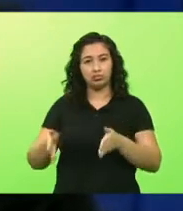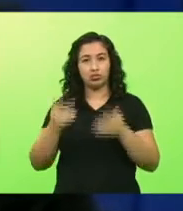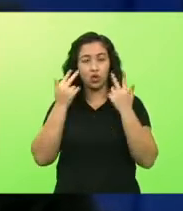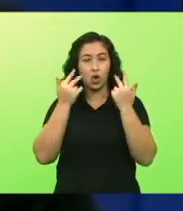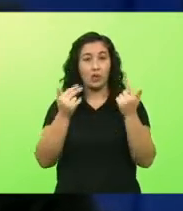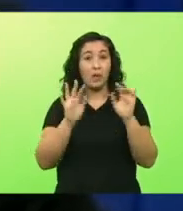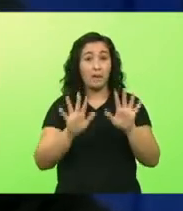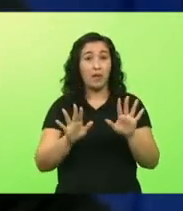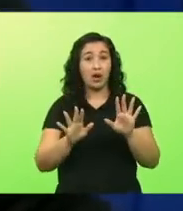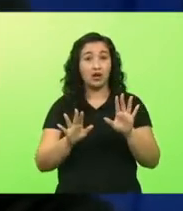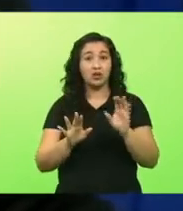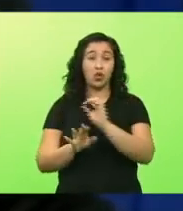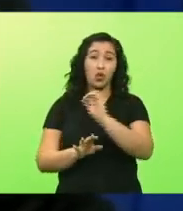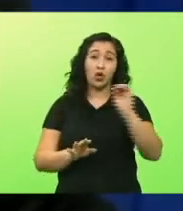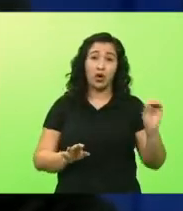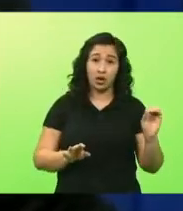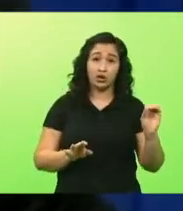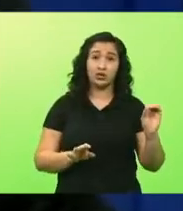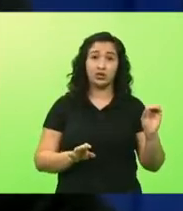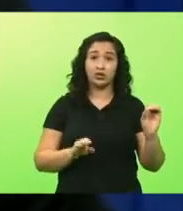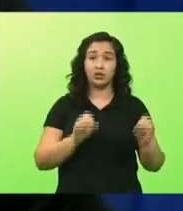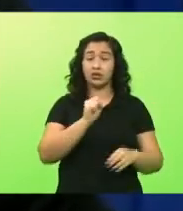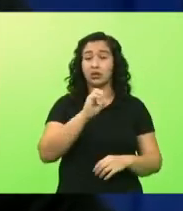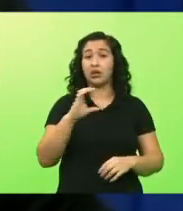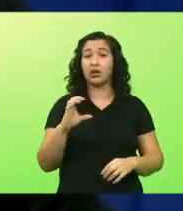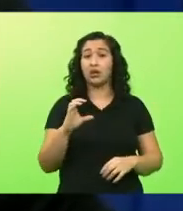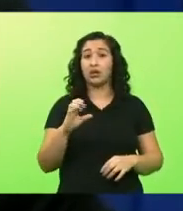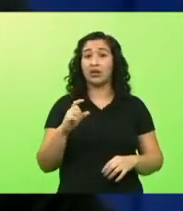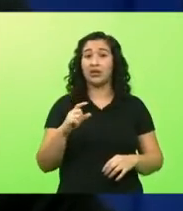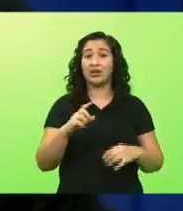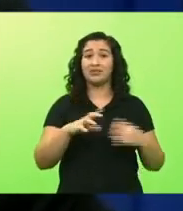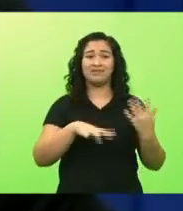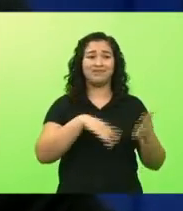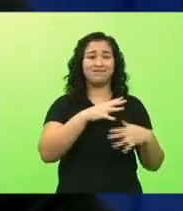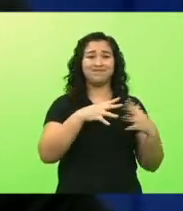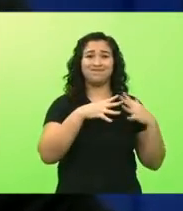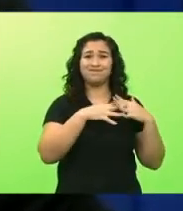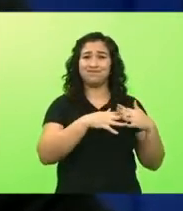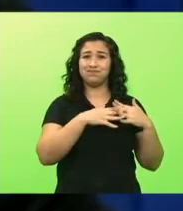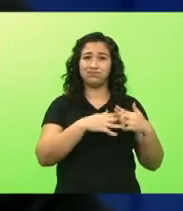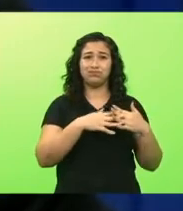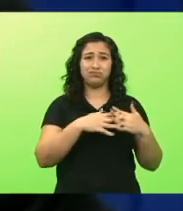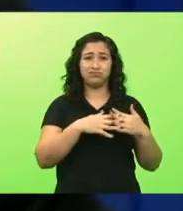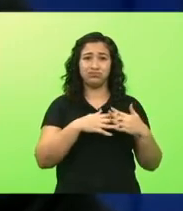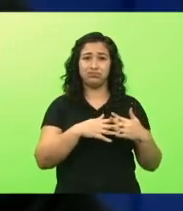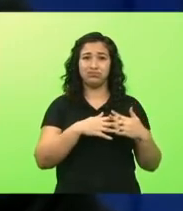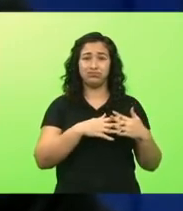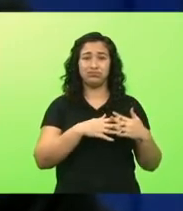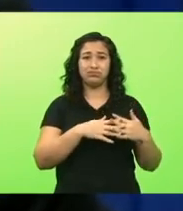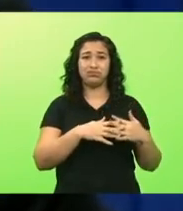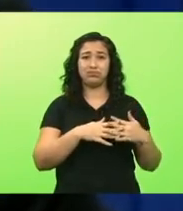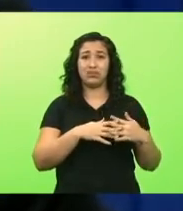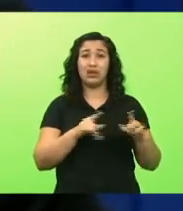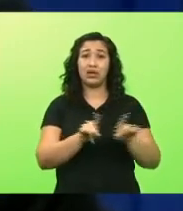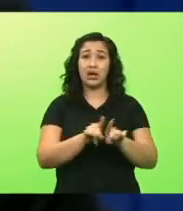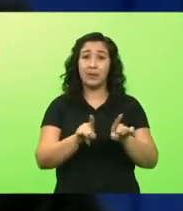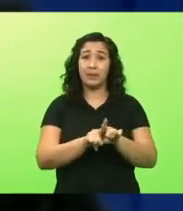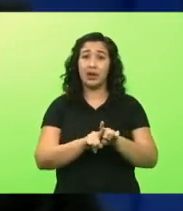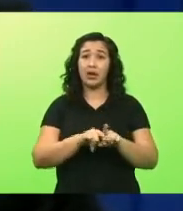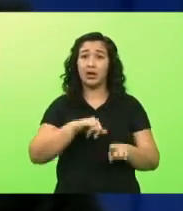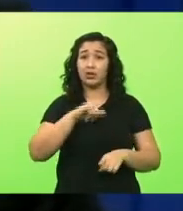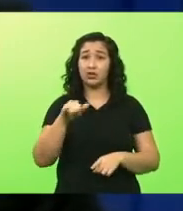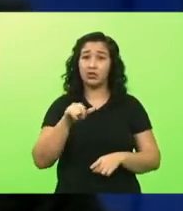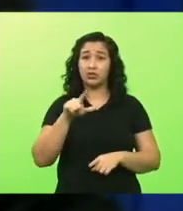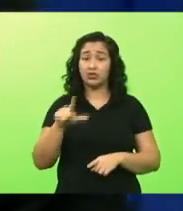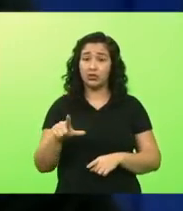de Santa Catarina está caótico, perdeu o controle. Joinville passou do